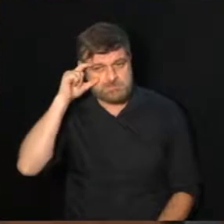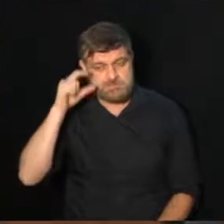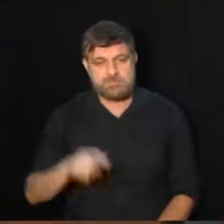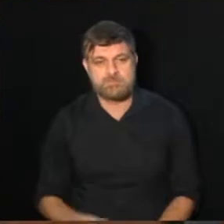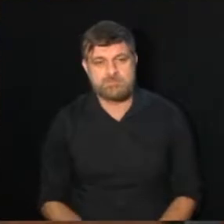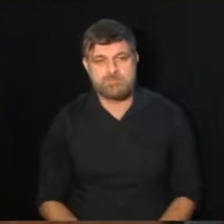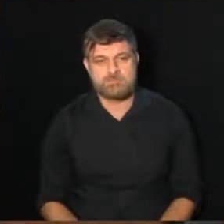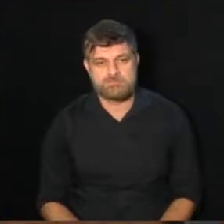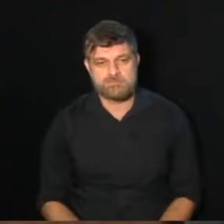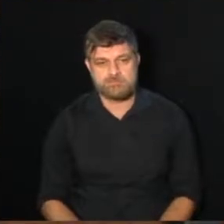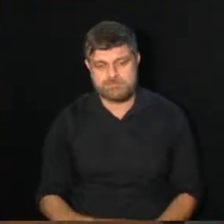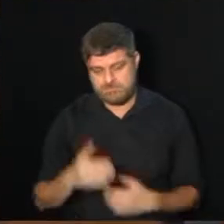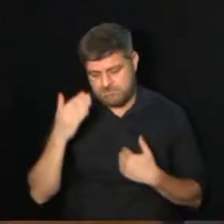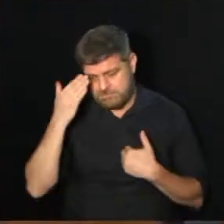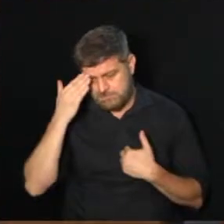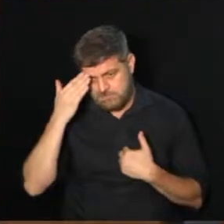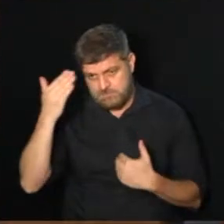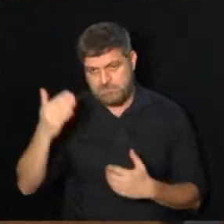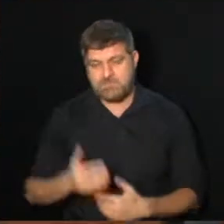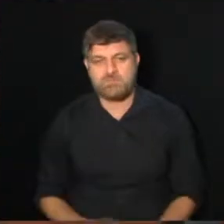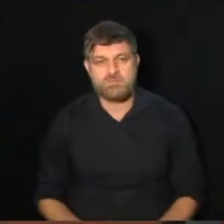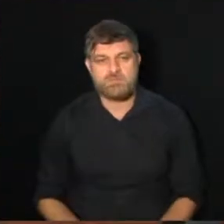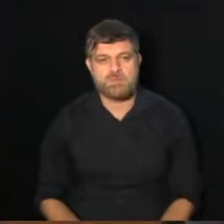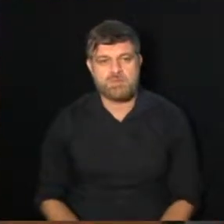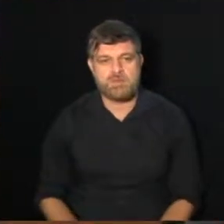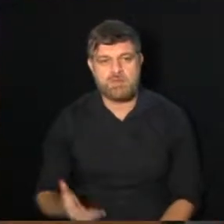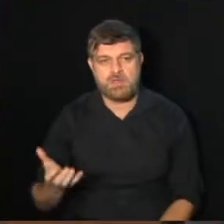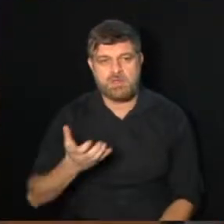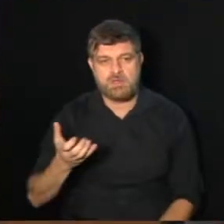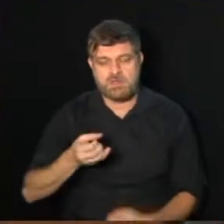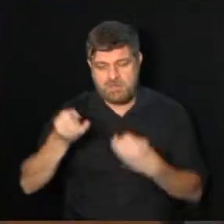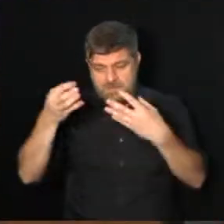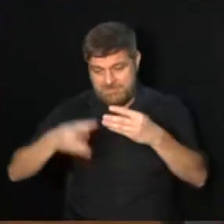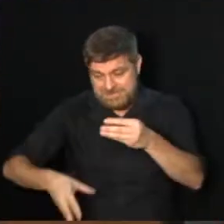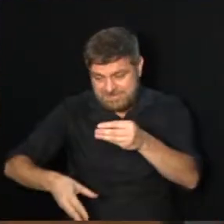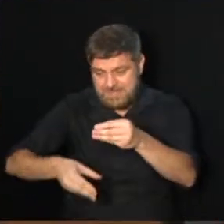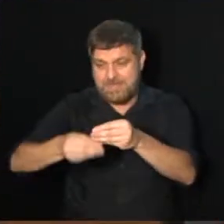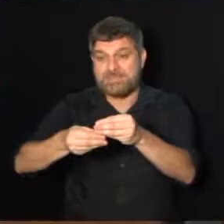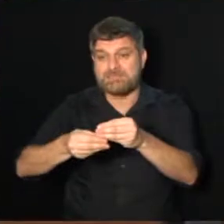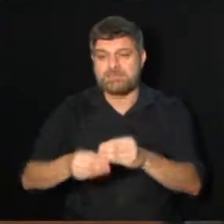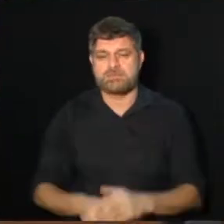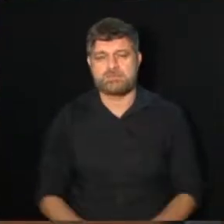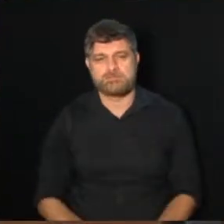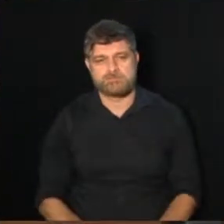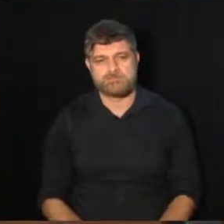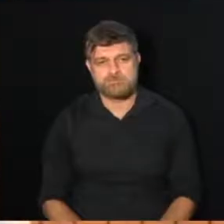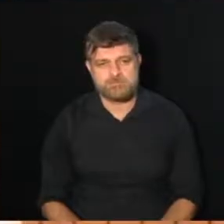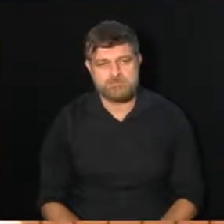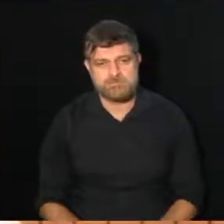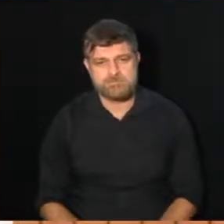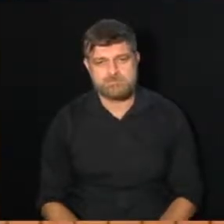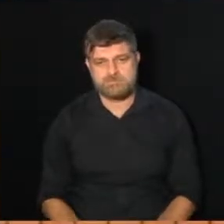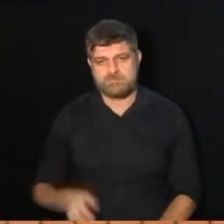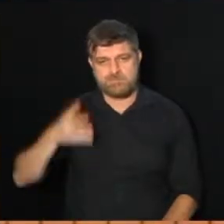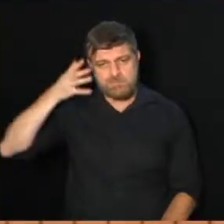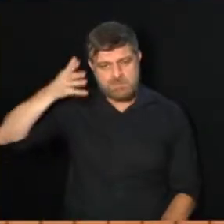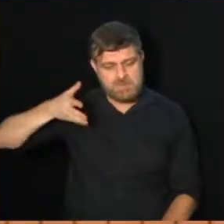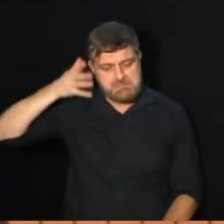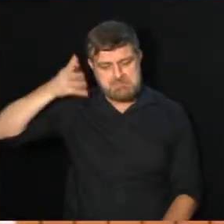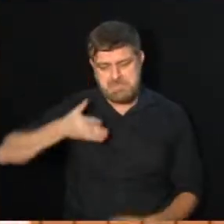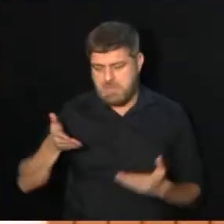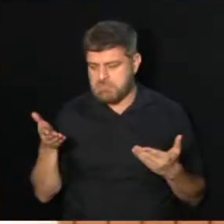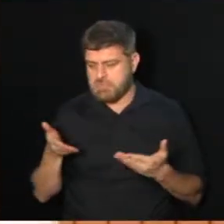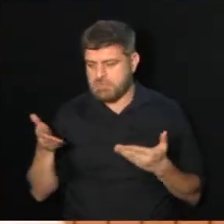Eu agradeço, vereador Cirilo. Só gostaria de pontuar, para acrescentar, depois das falas que nós tivemos aqui